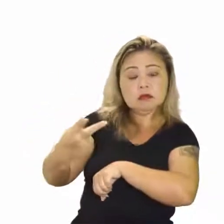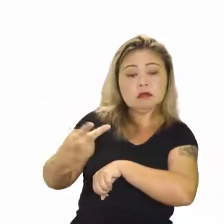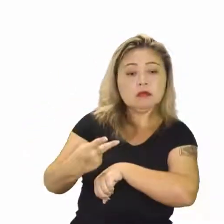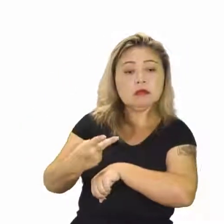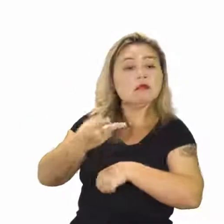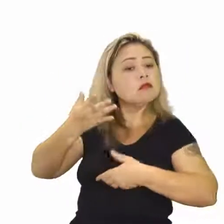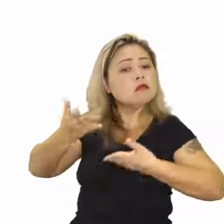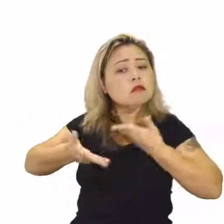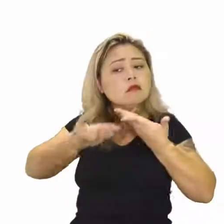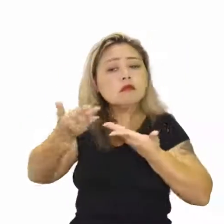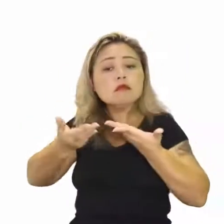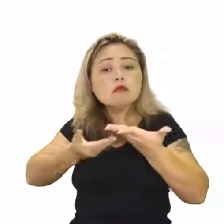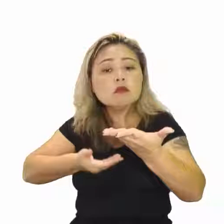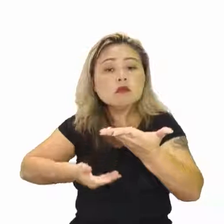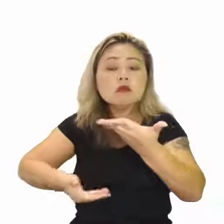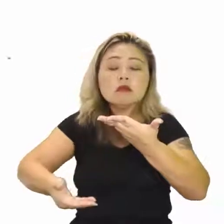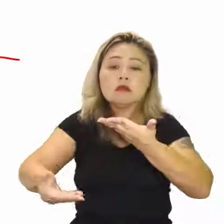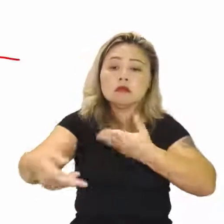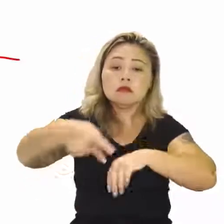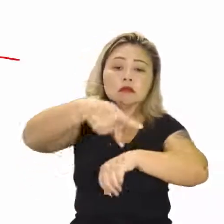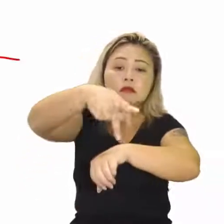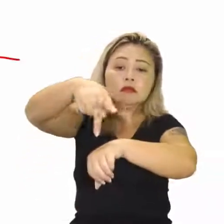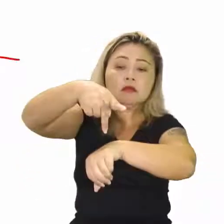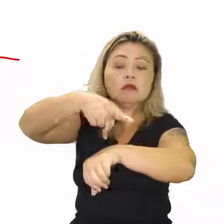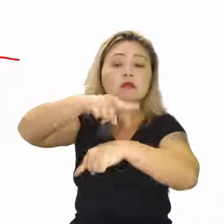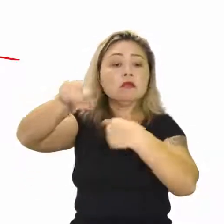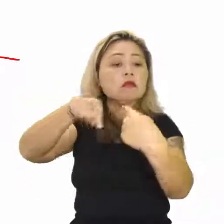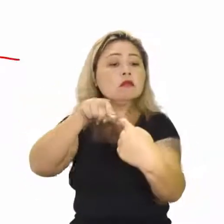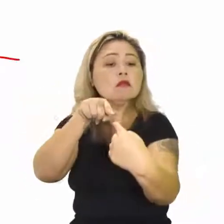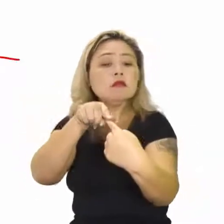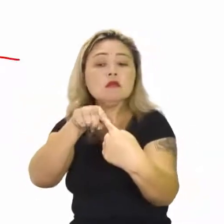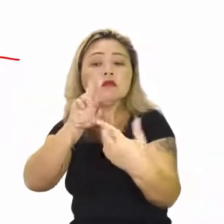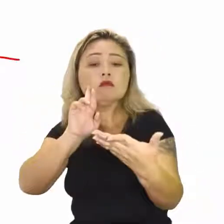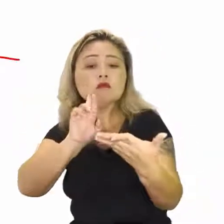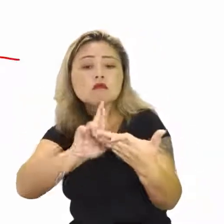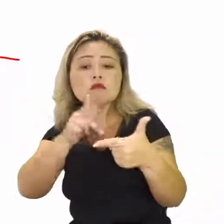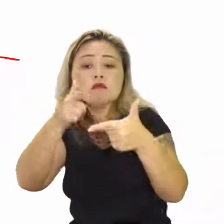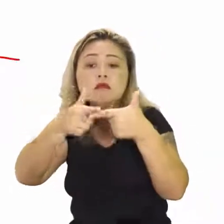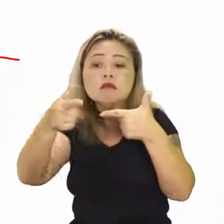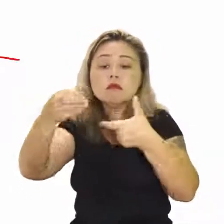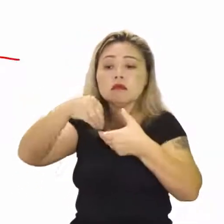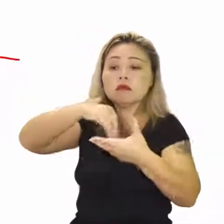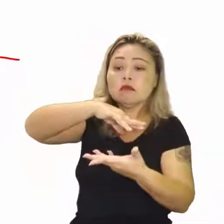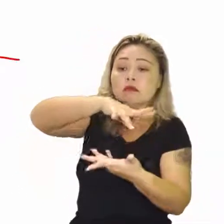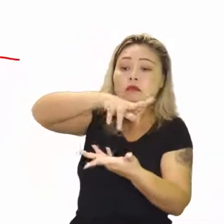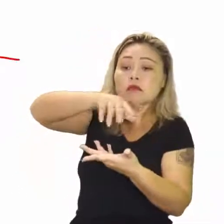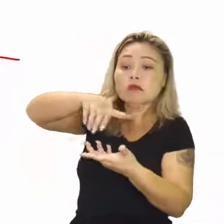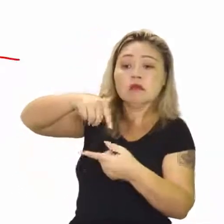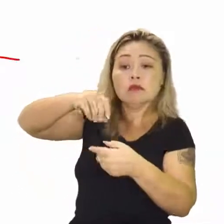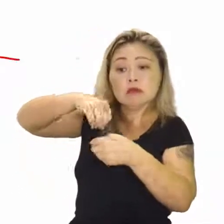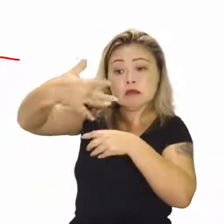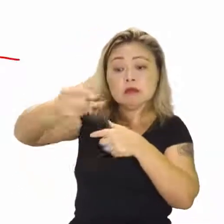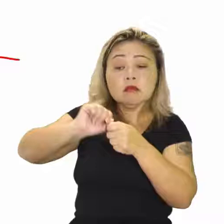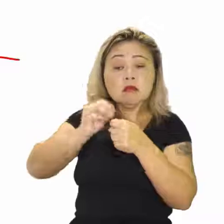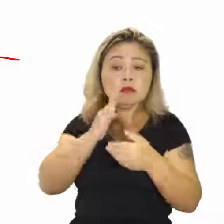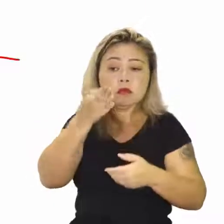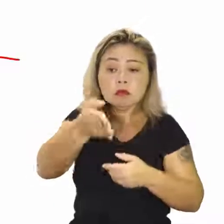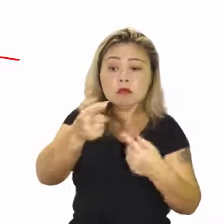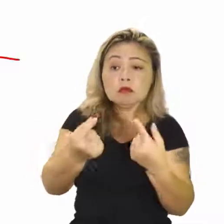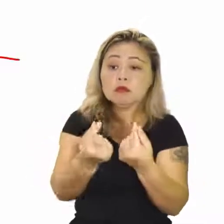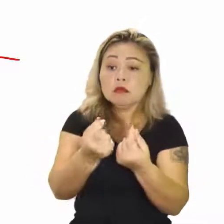o estímulo à cooperação entre os países na busca de soluções para problemas internacionais de caráter